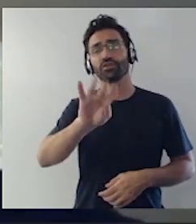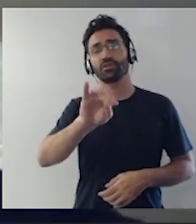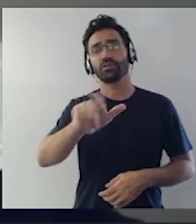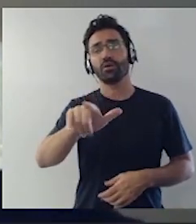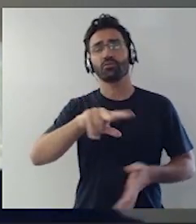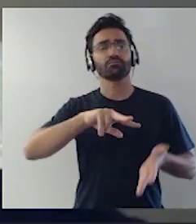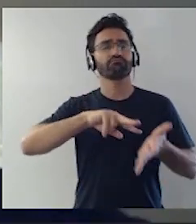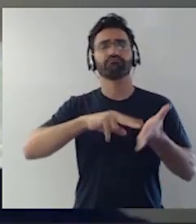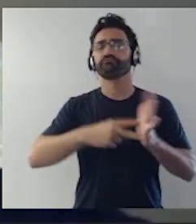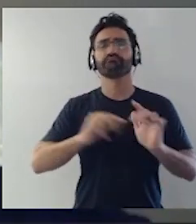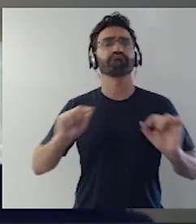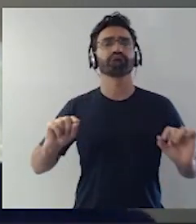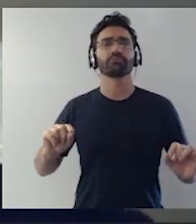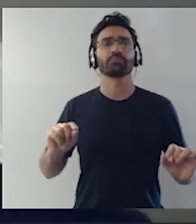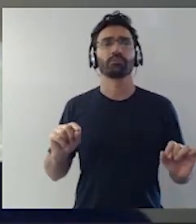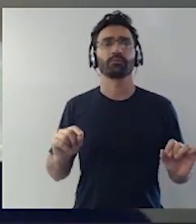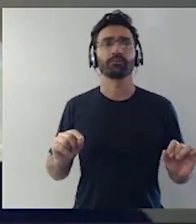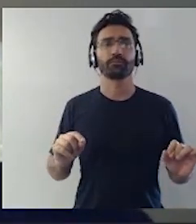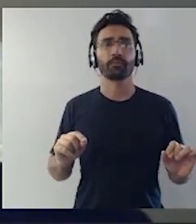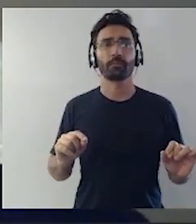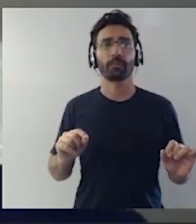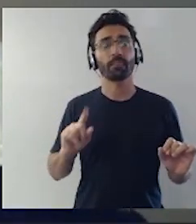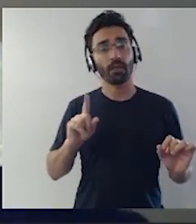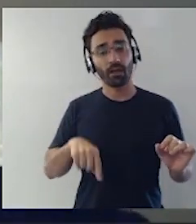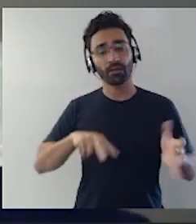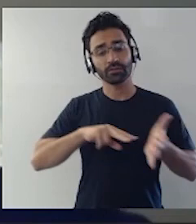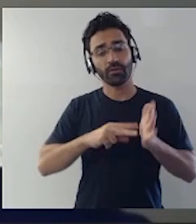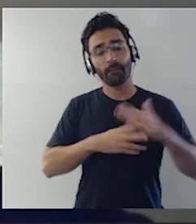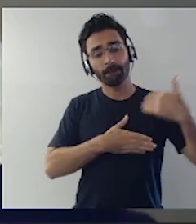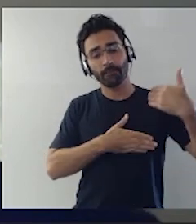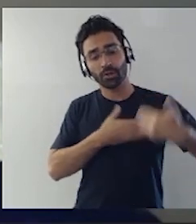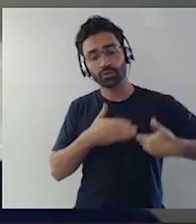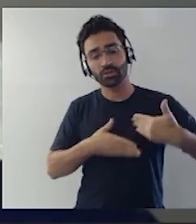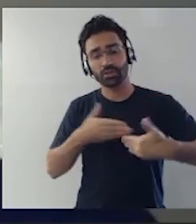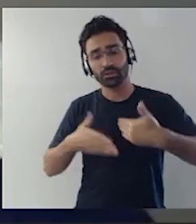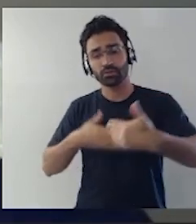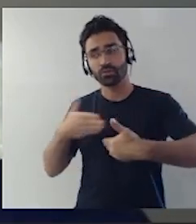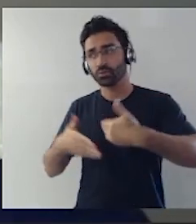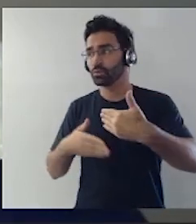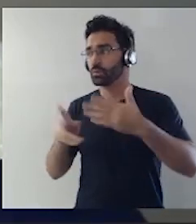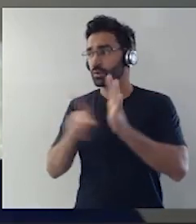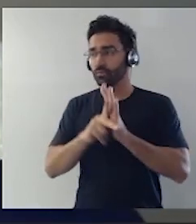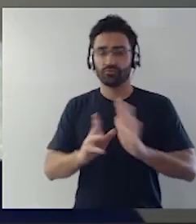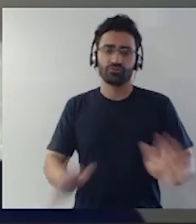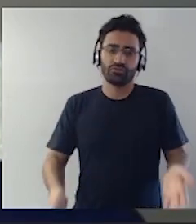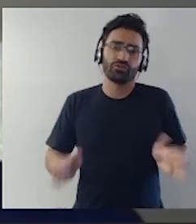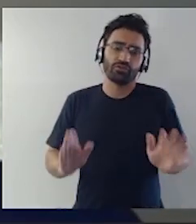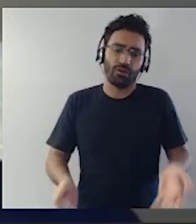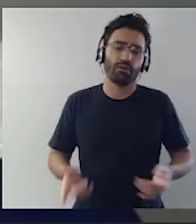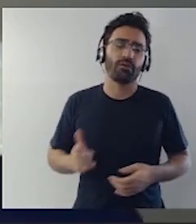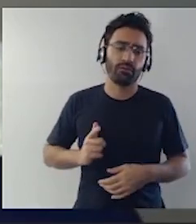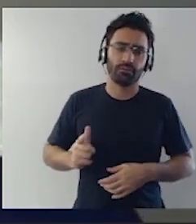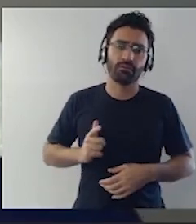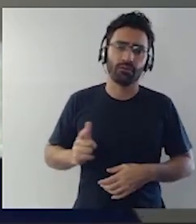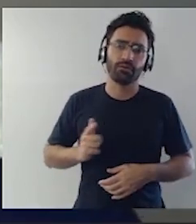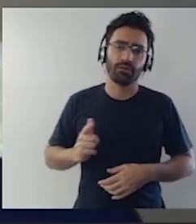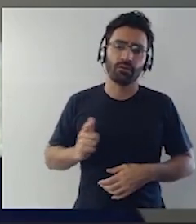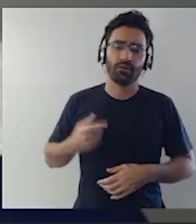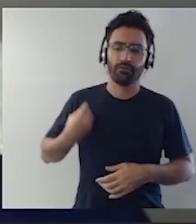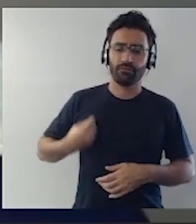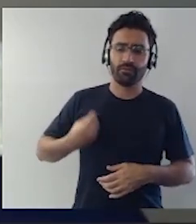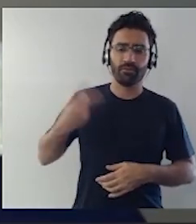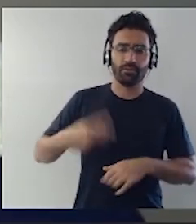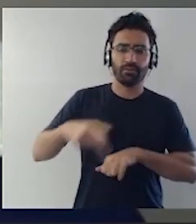digital é um processo que já tem sido implantado no